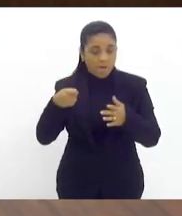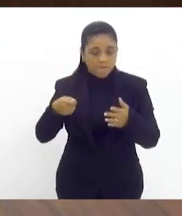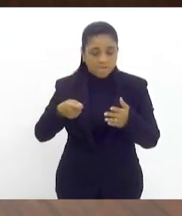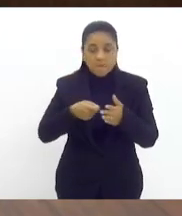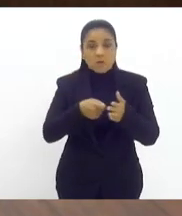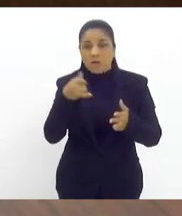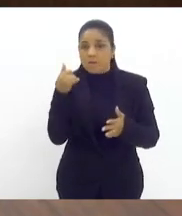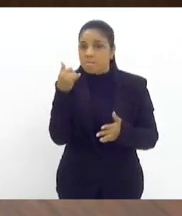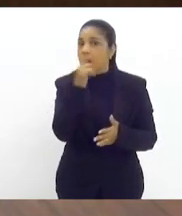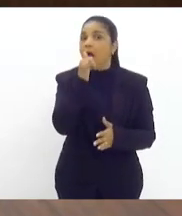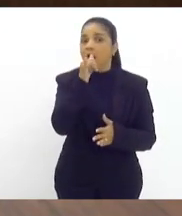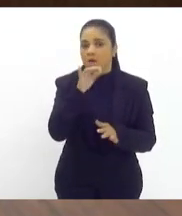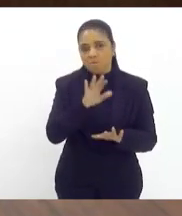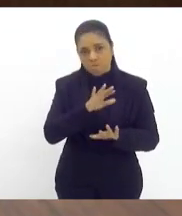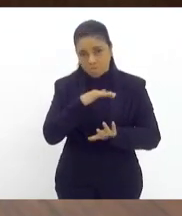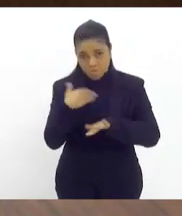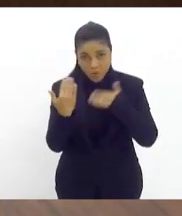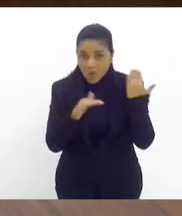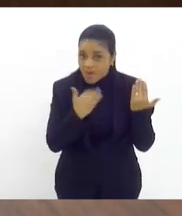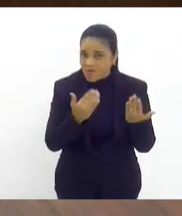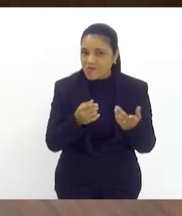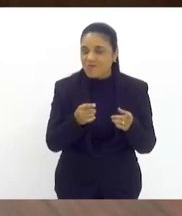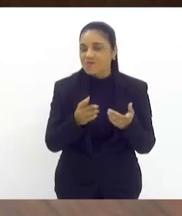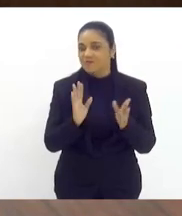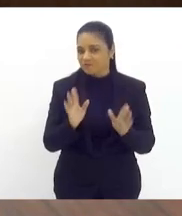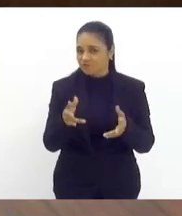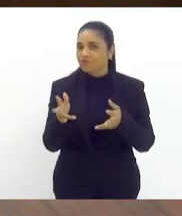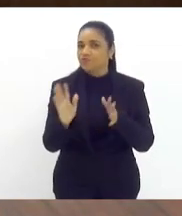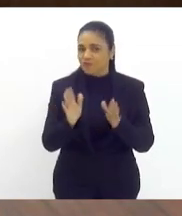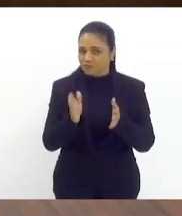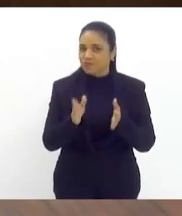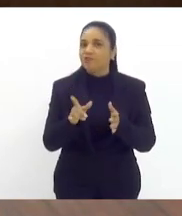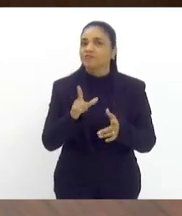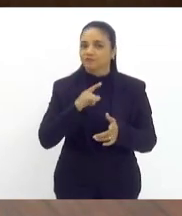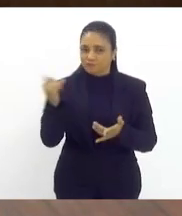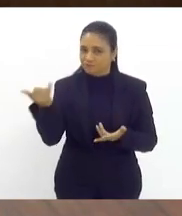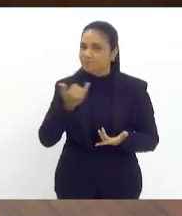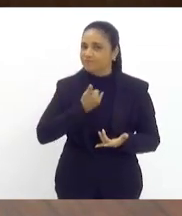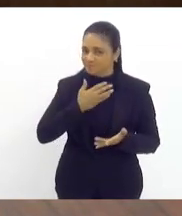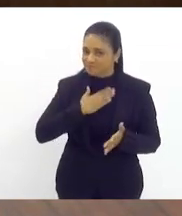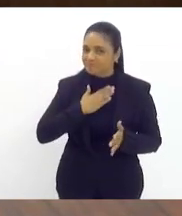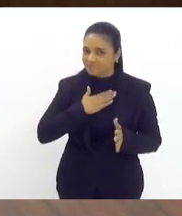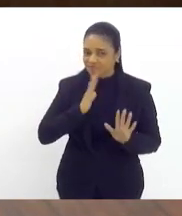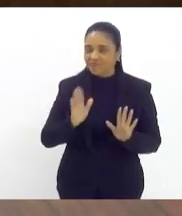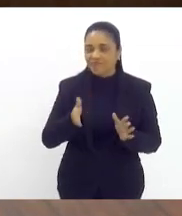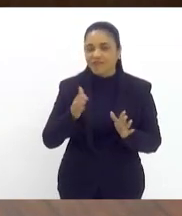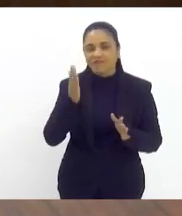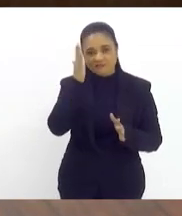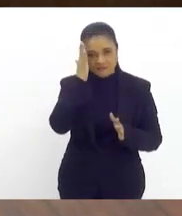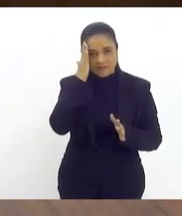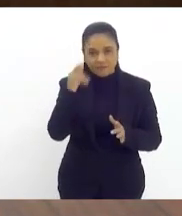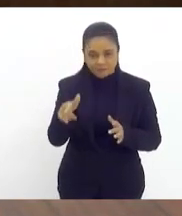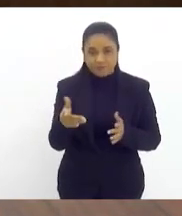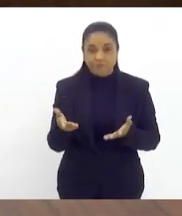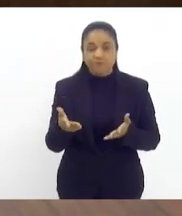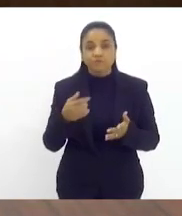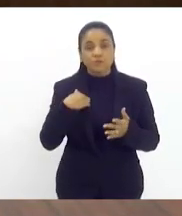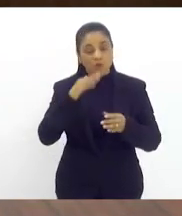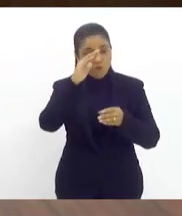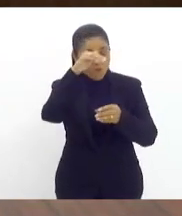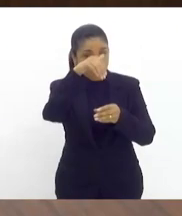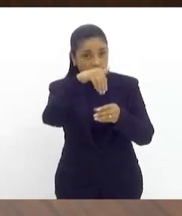equipamentos. Então, na verdade, eu quero apenas dizer o seguinte, eu vou votar na